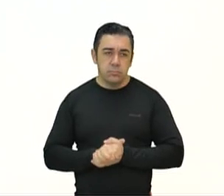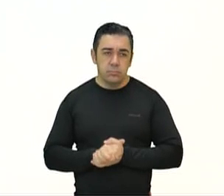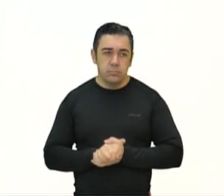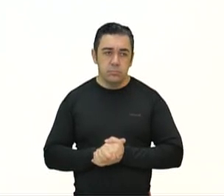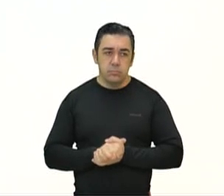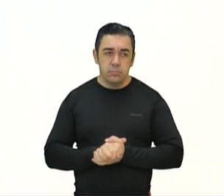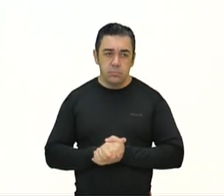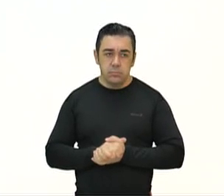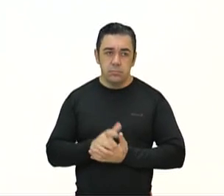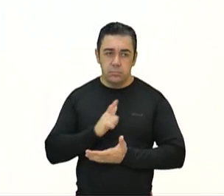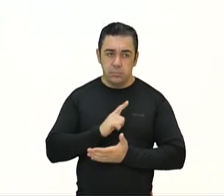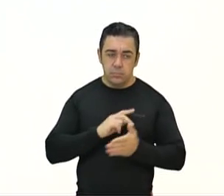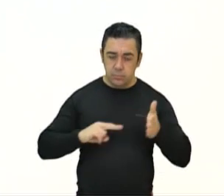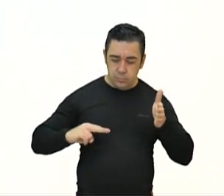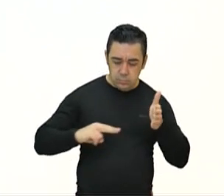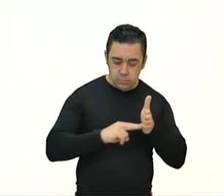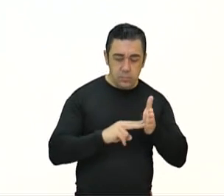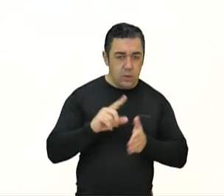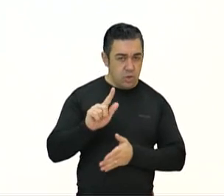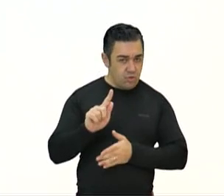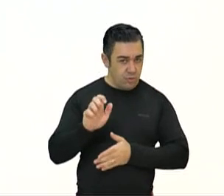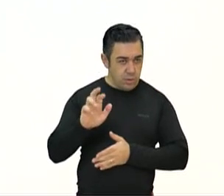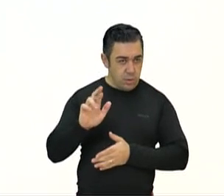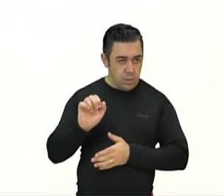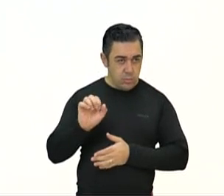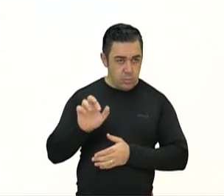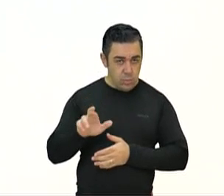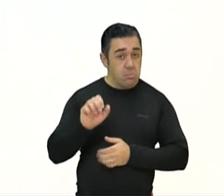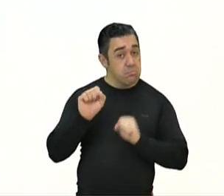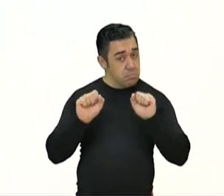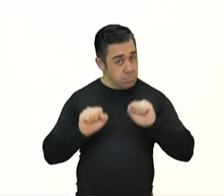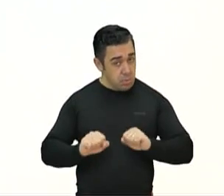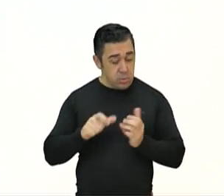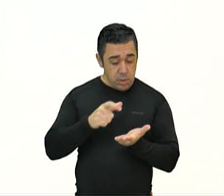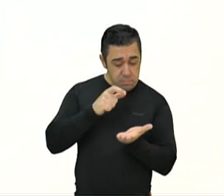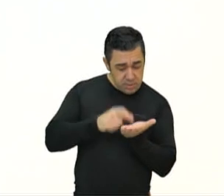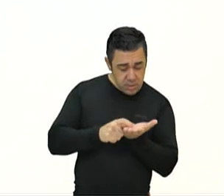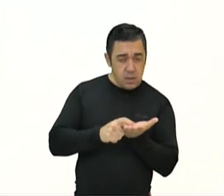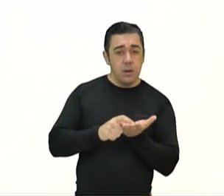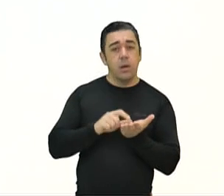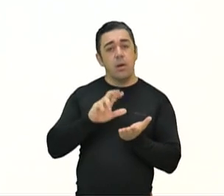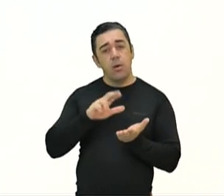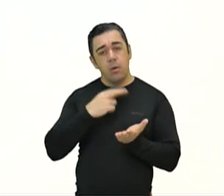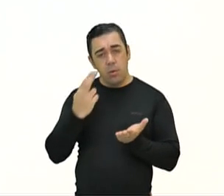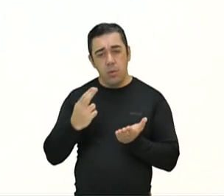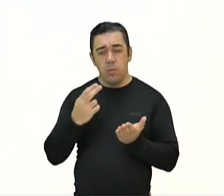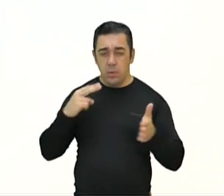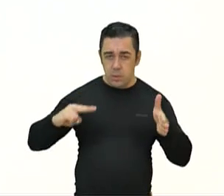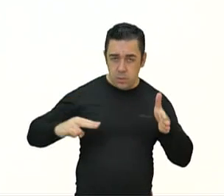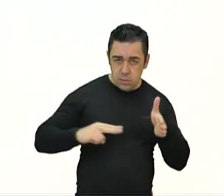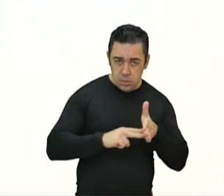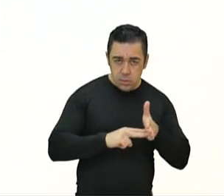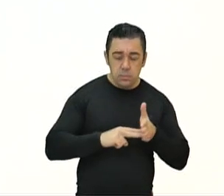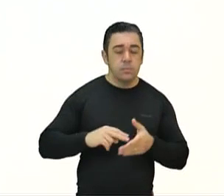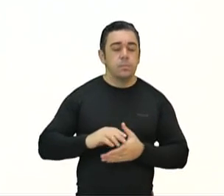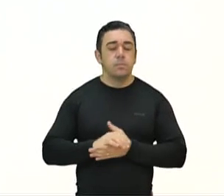nós temos aqui o gerador elétrico, gerador que no caso pode ser a pilha, a bateria.